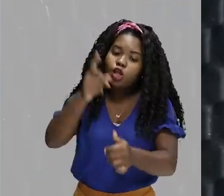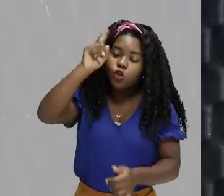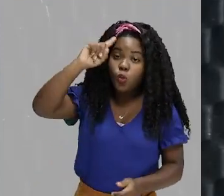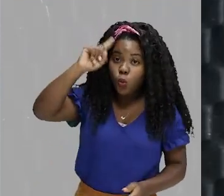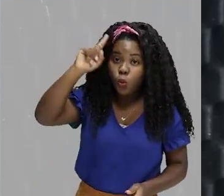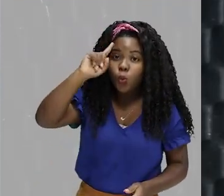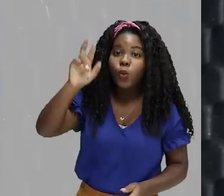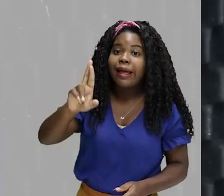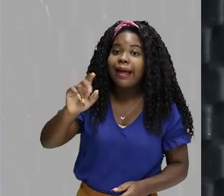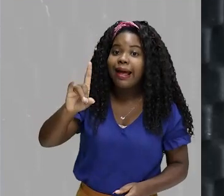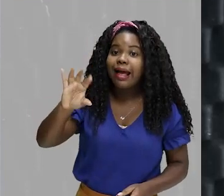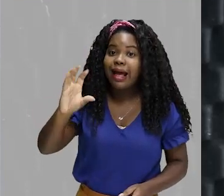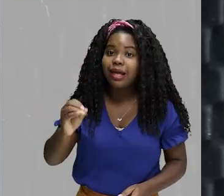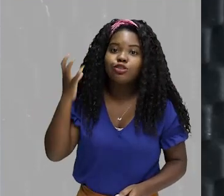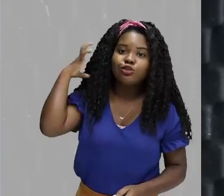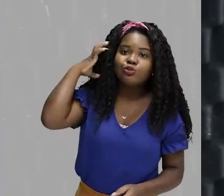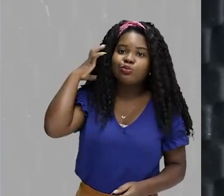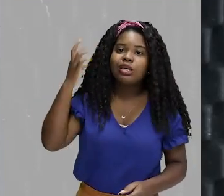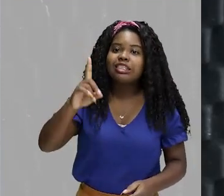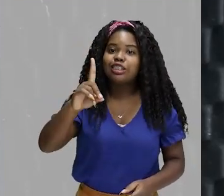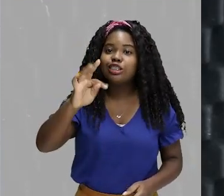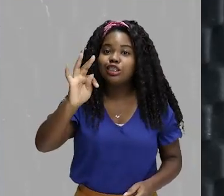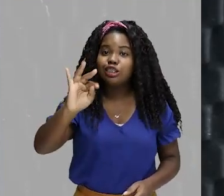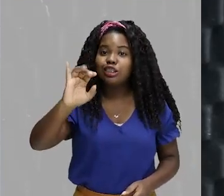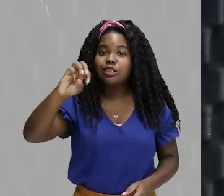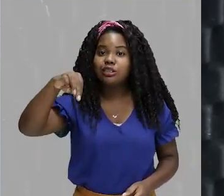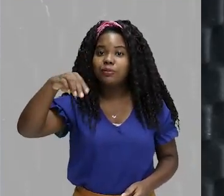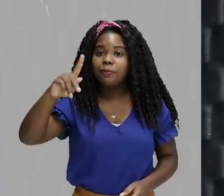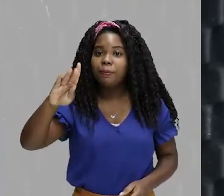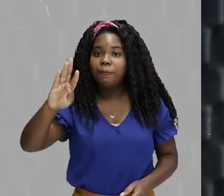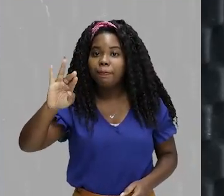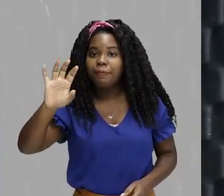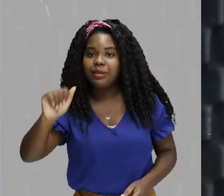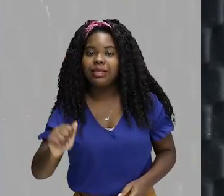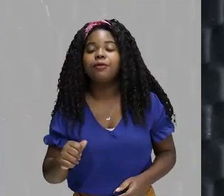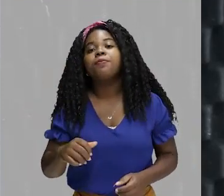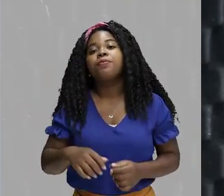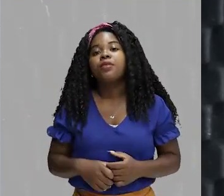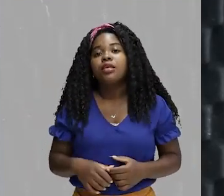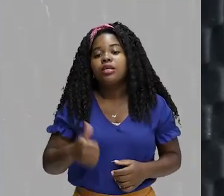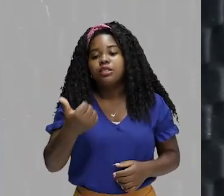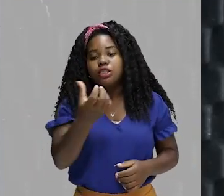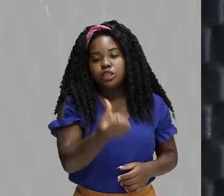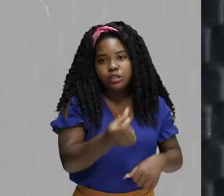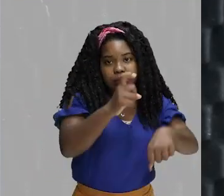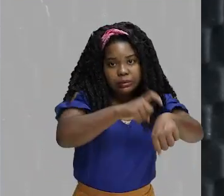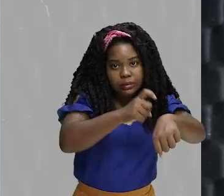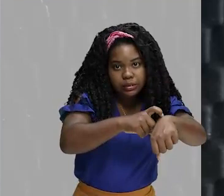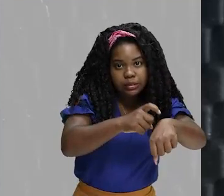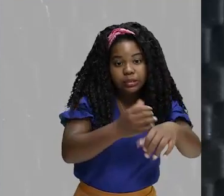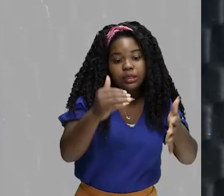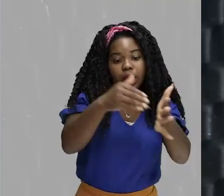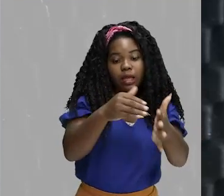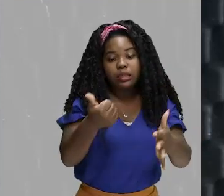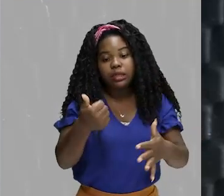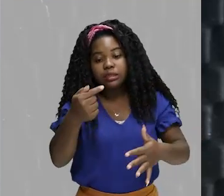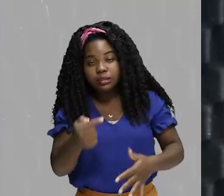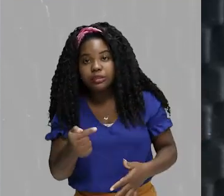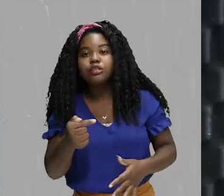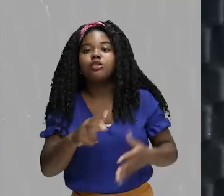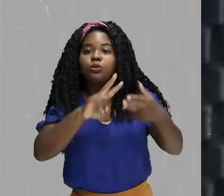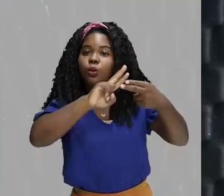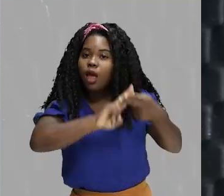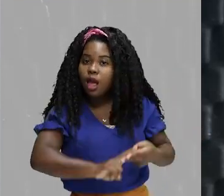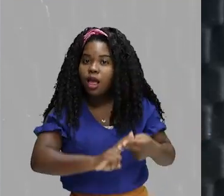na Rádio Timbira, nos podcasts, certo? Podcast das 16 às 17 no programa Hashtag Fique em